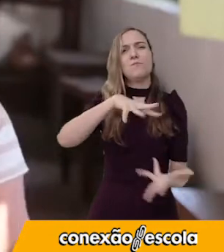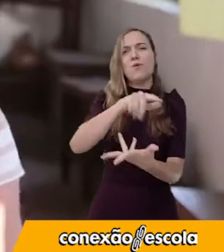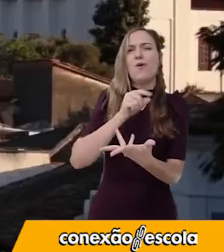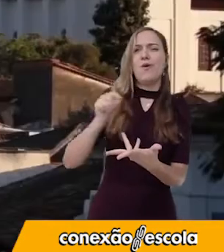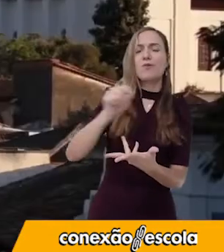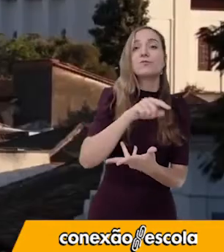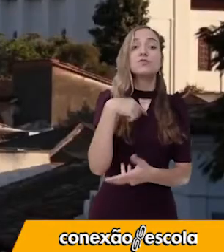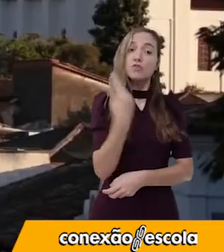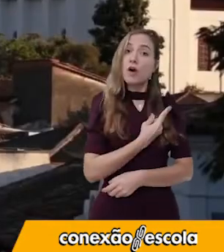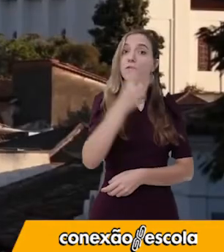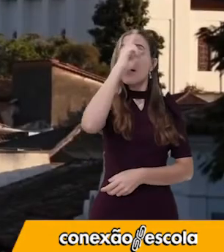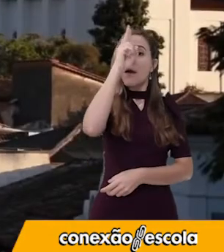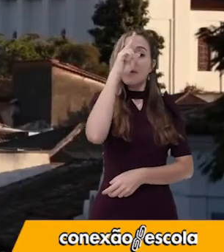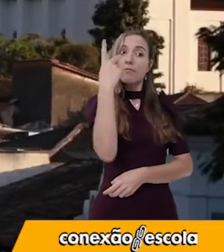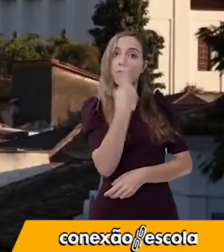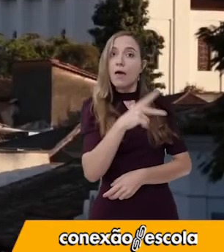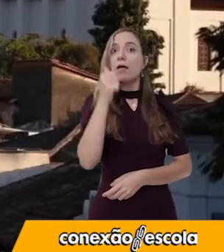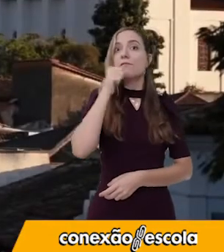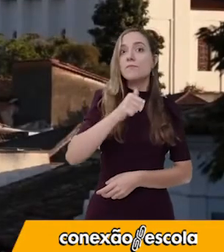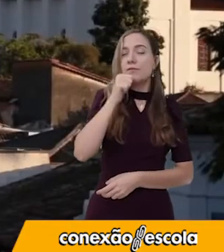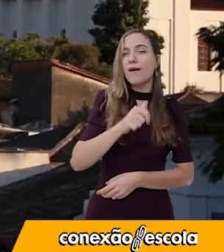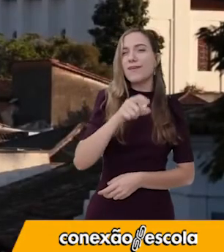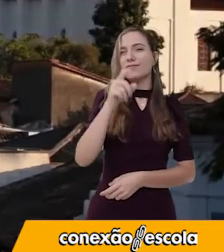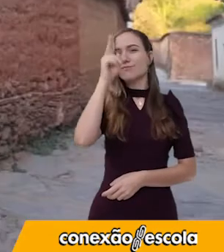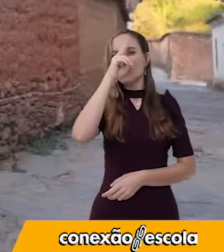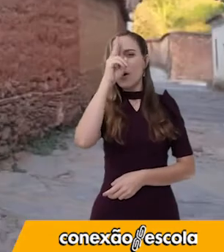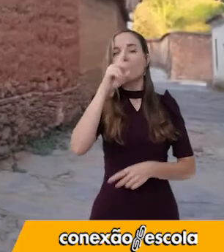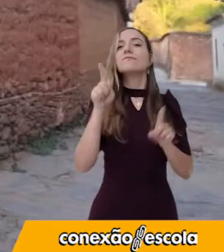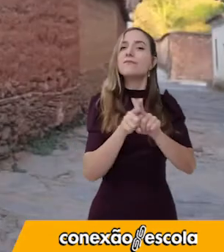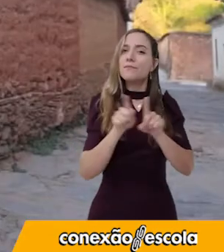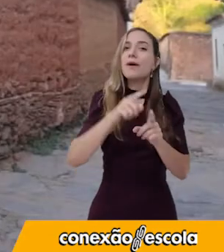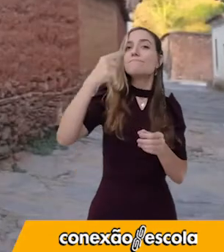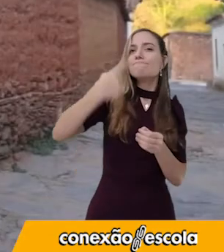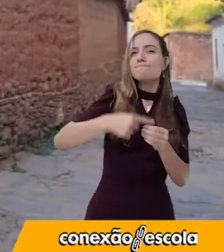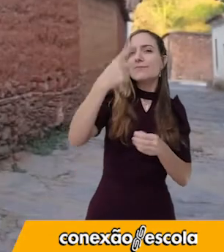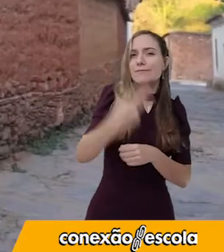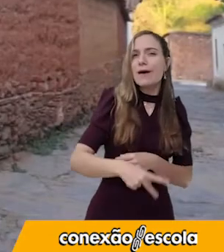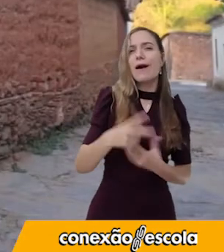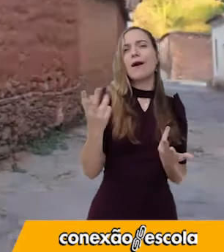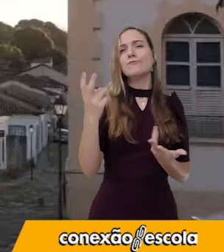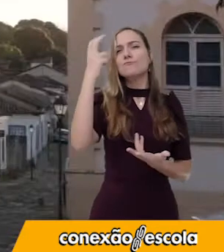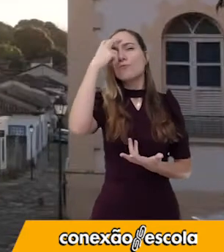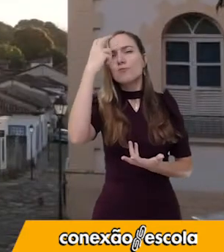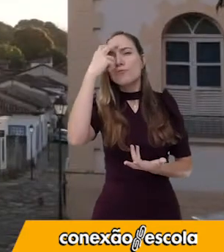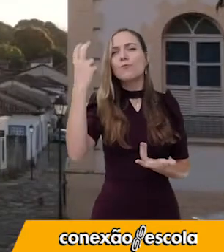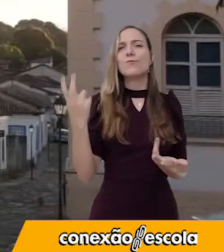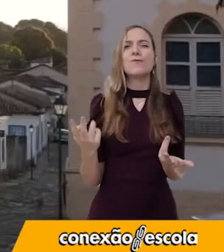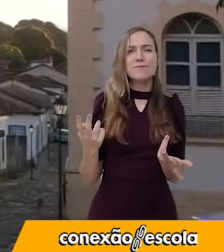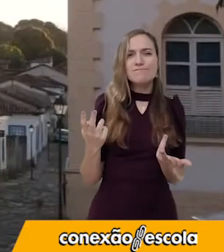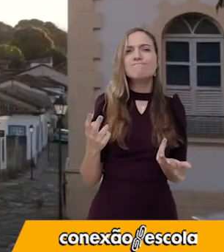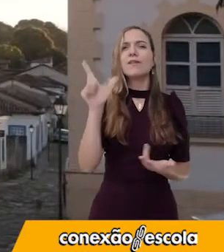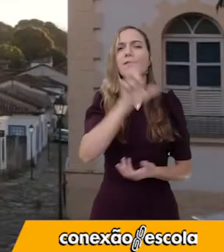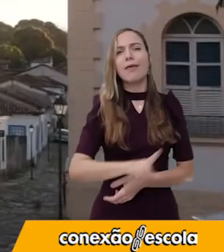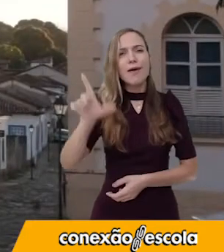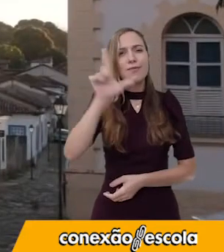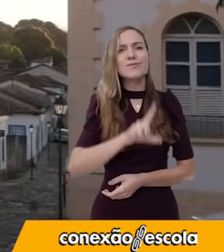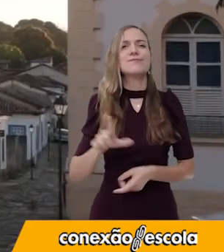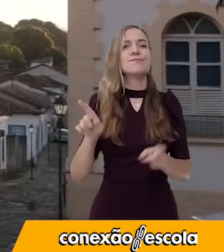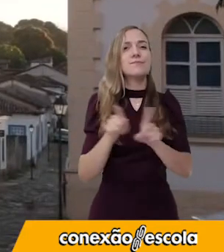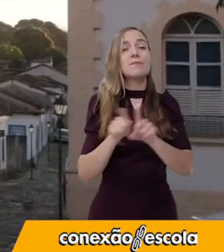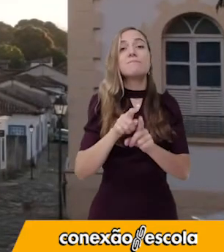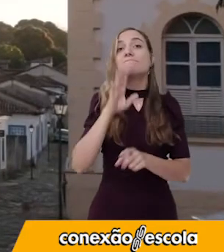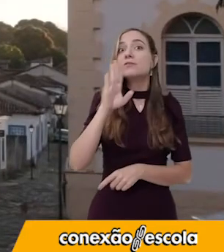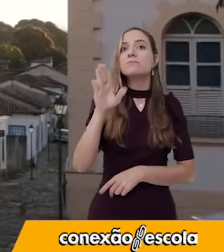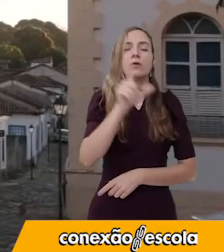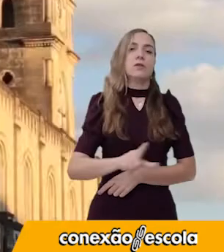Então preservar a sua memória, nós estamos preservando a história dessa cidade, estamos preservando a cultura,